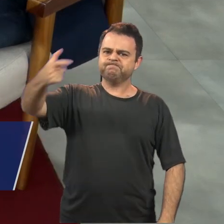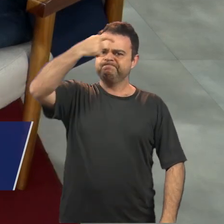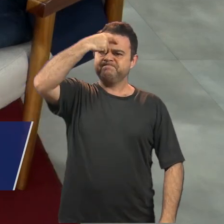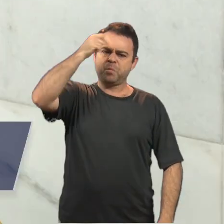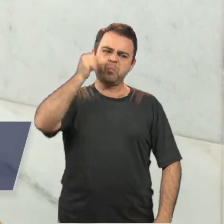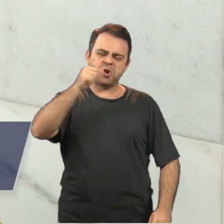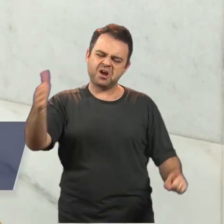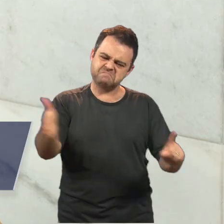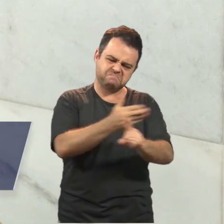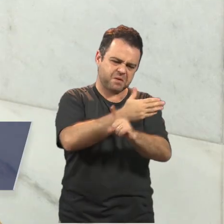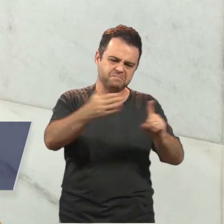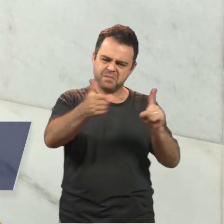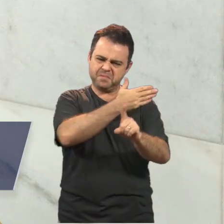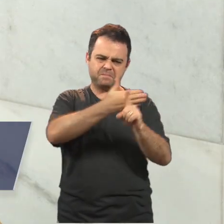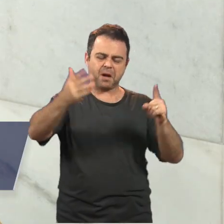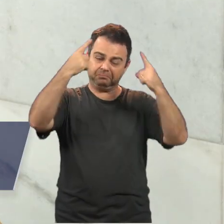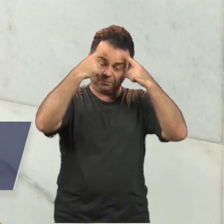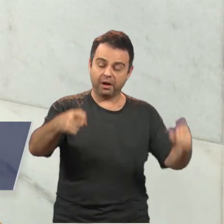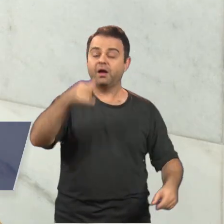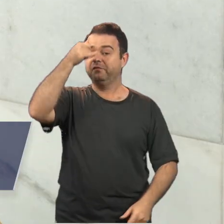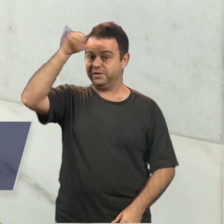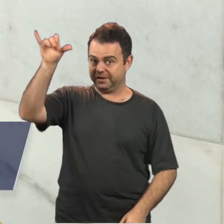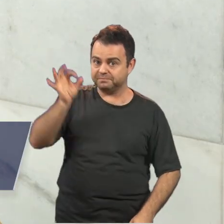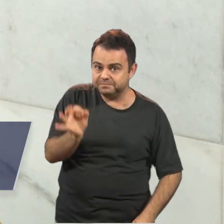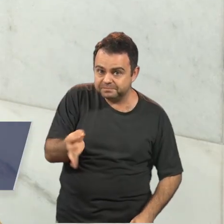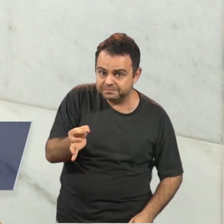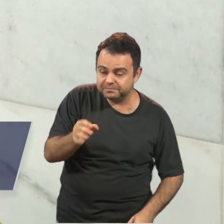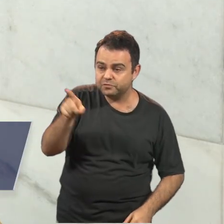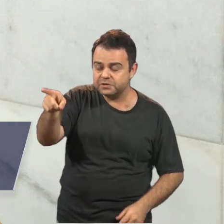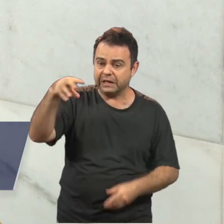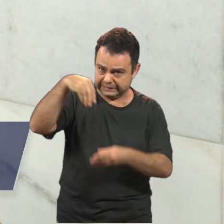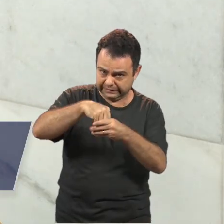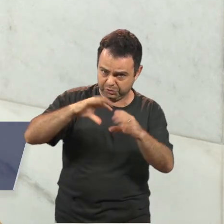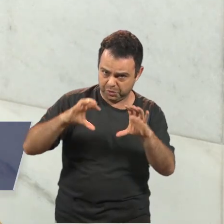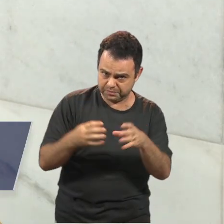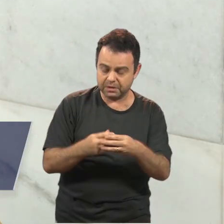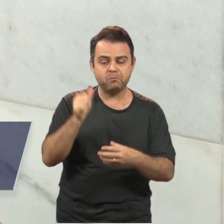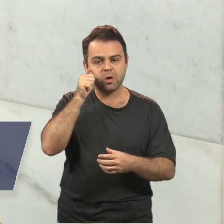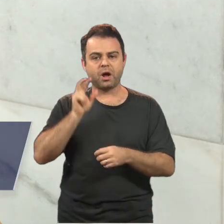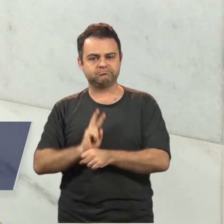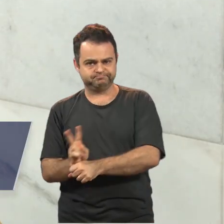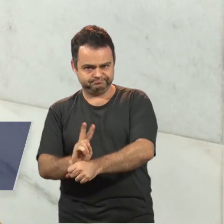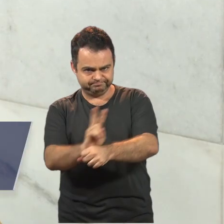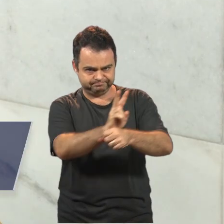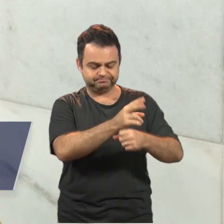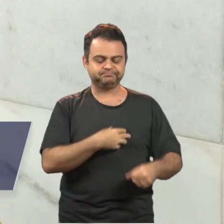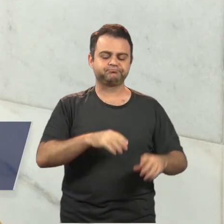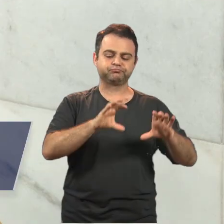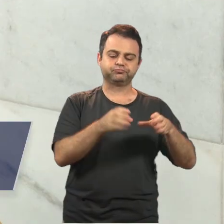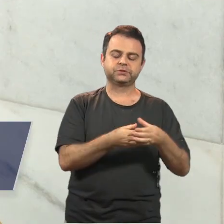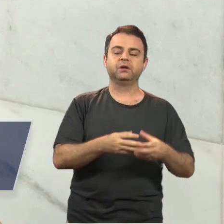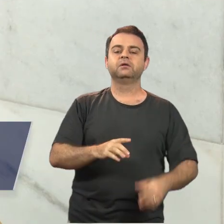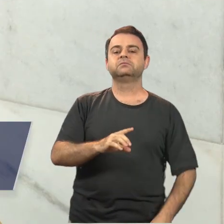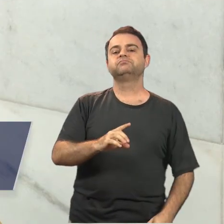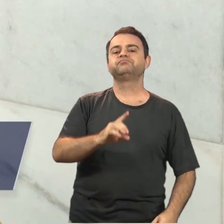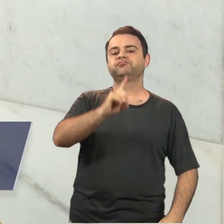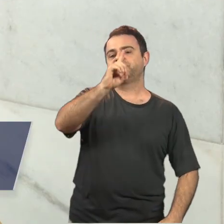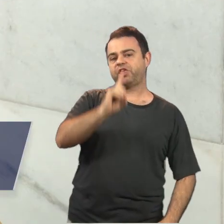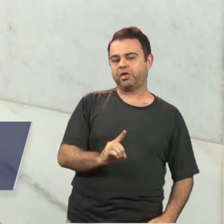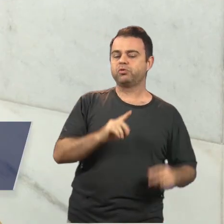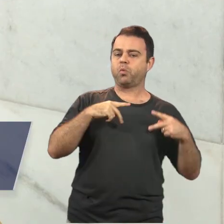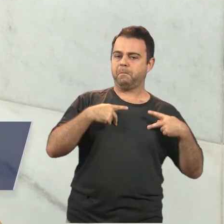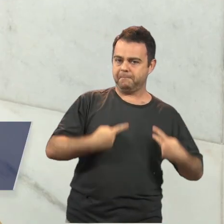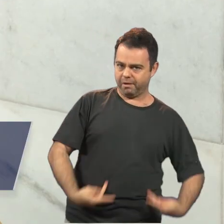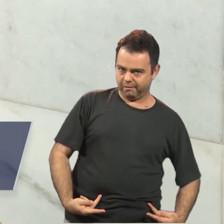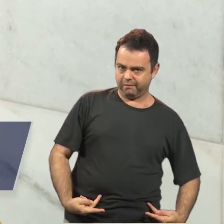contra a mulher. O senhor que faz parte da Comissão aí de Defesa da Mulher, também da Comissão de Direitos Humanos, né? Essas questões acabam aí